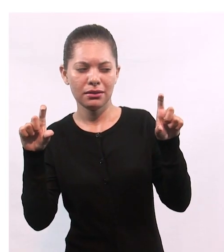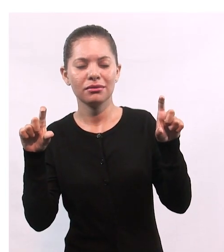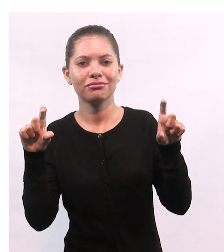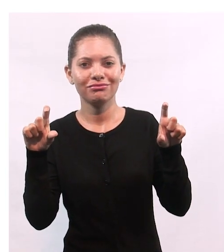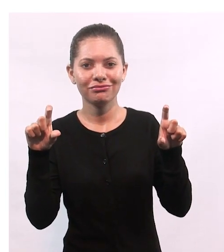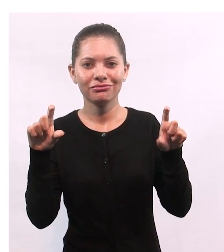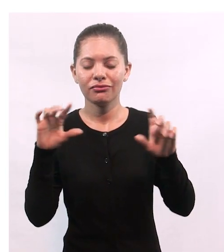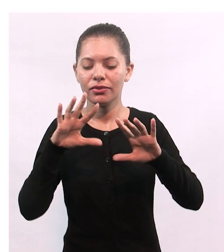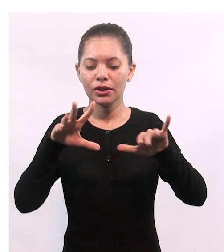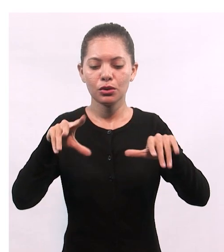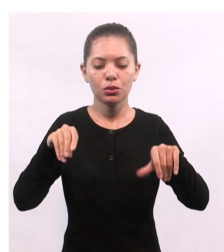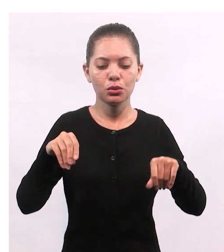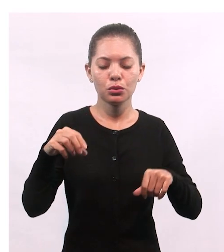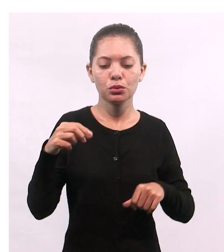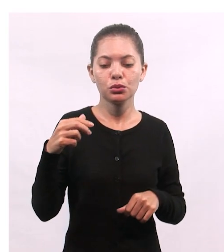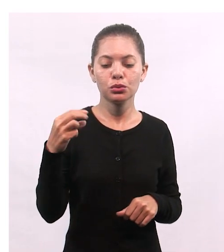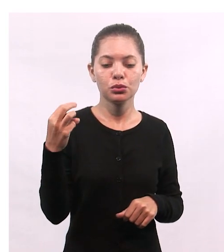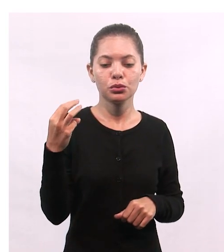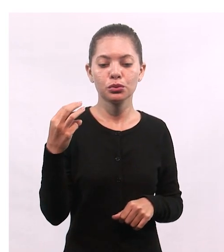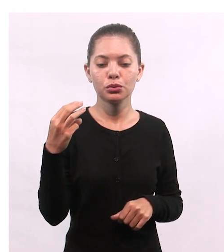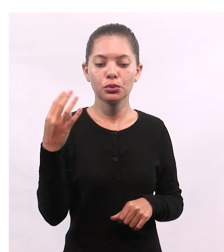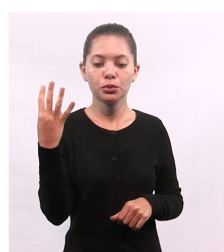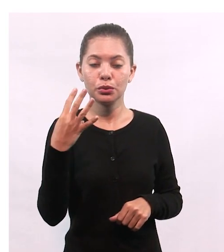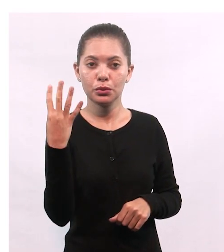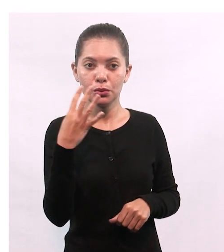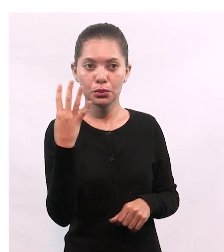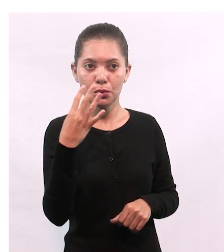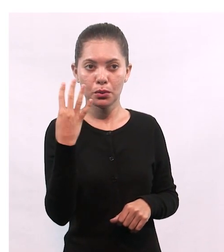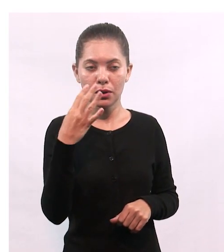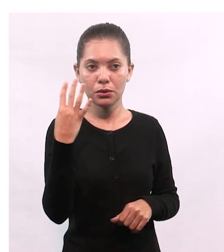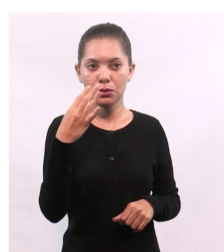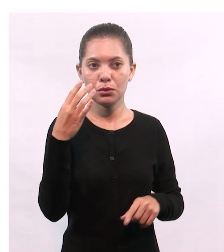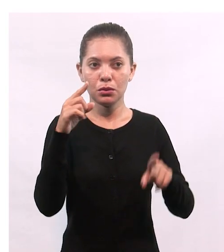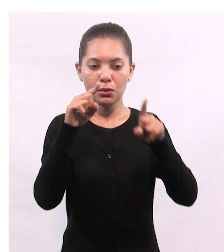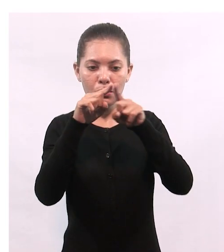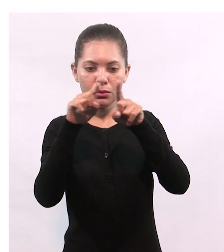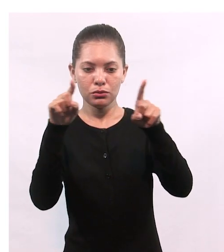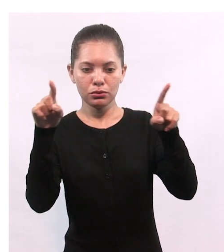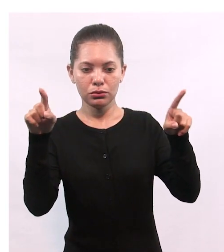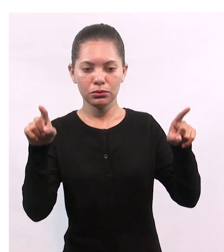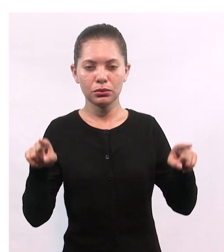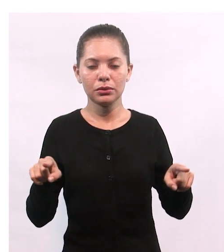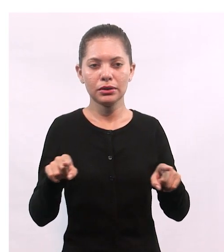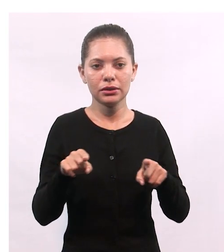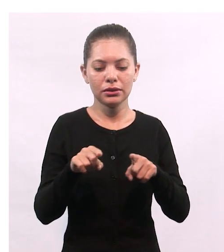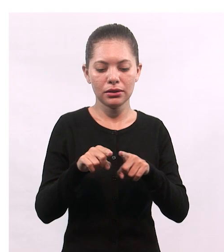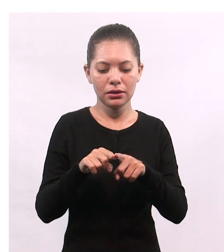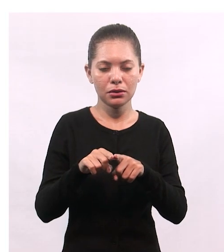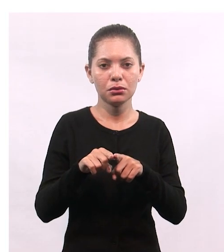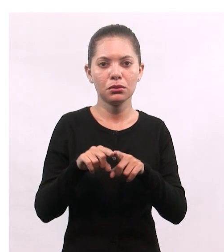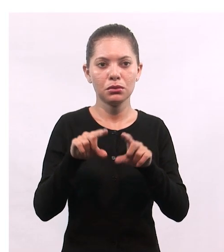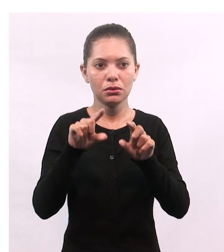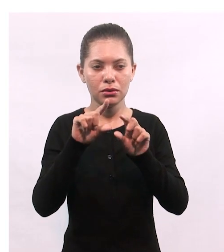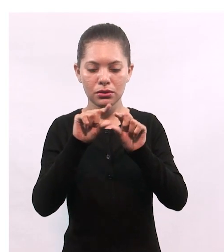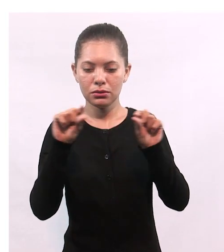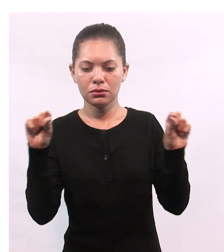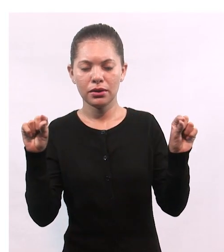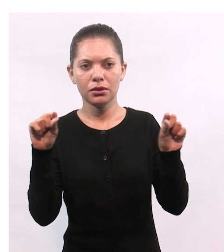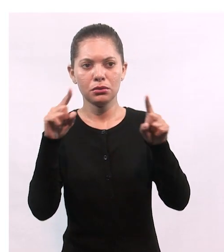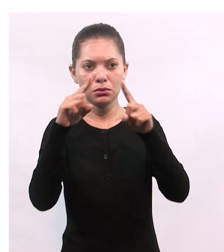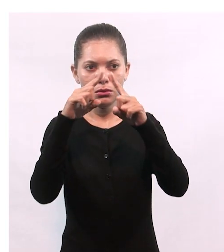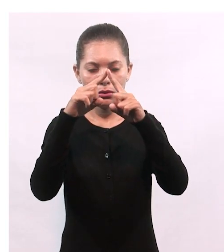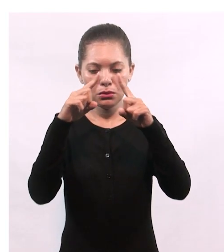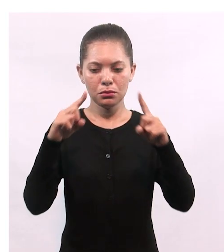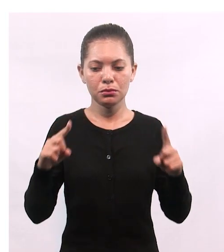reta. Então, todos os quatro lados desse retângulo são lados retos. No meu